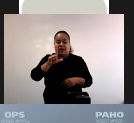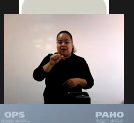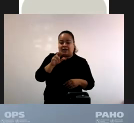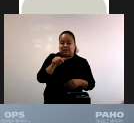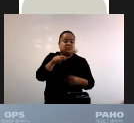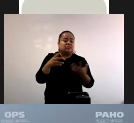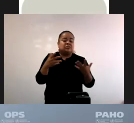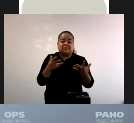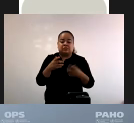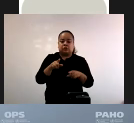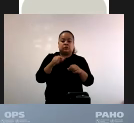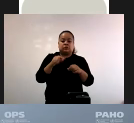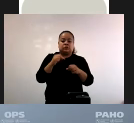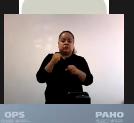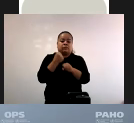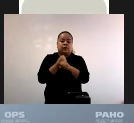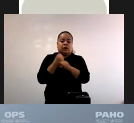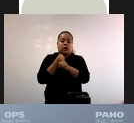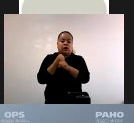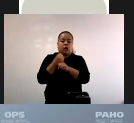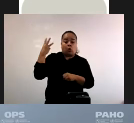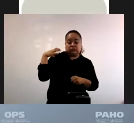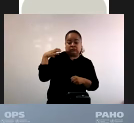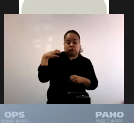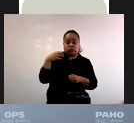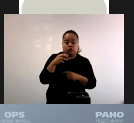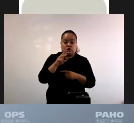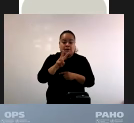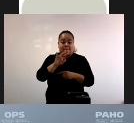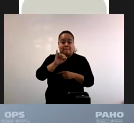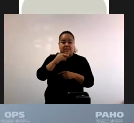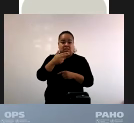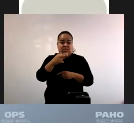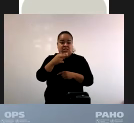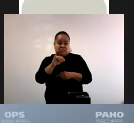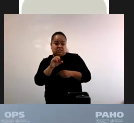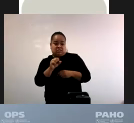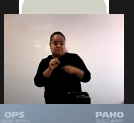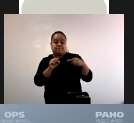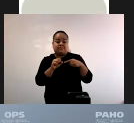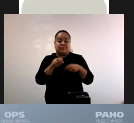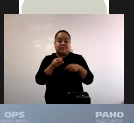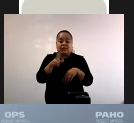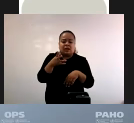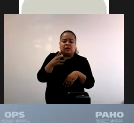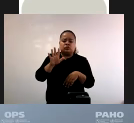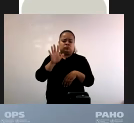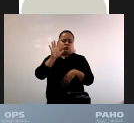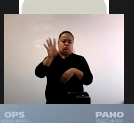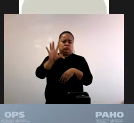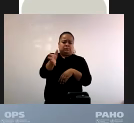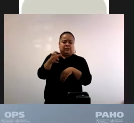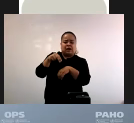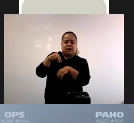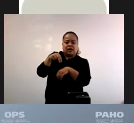doenças de transmissão sexual. Hortência é da Nicarágua e por isso eu cumprimento a todos os que